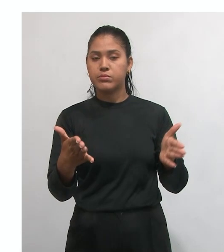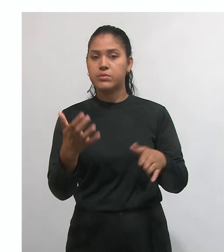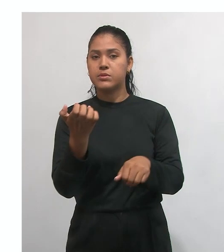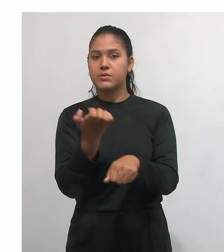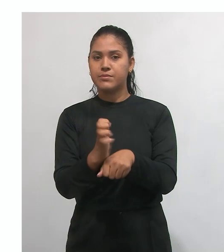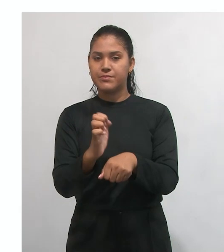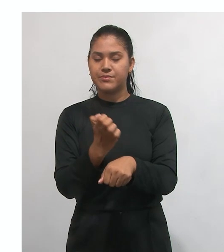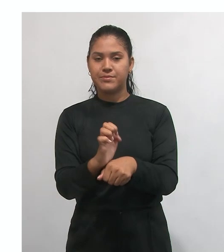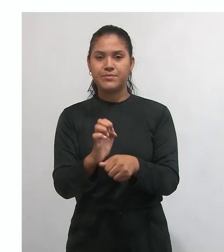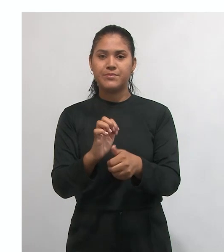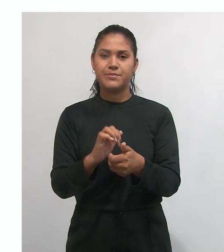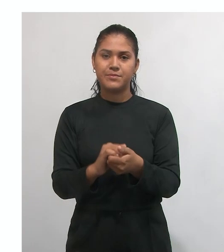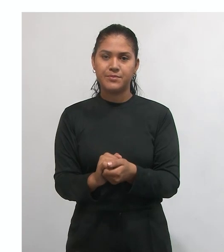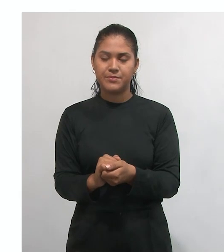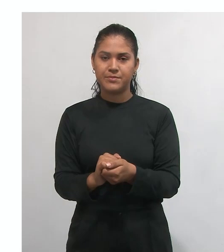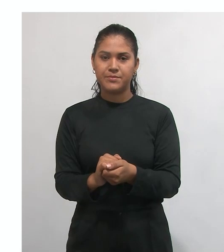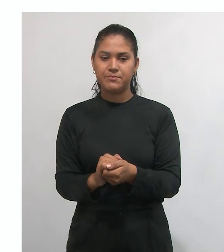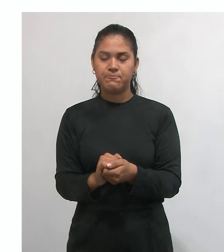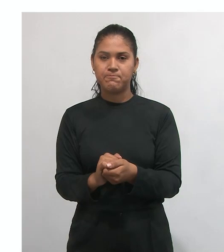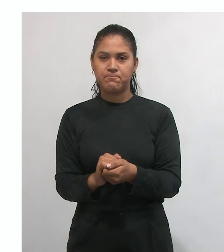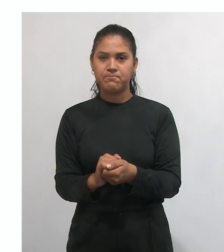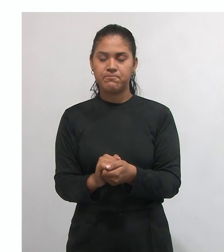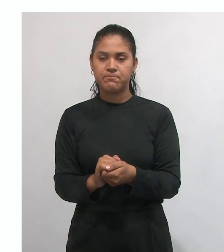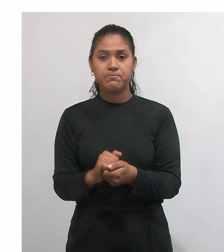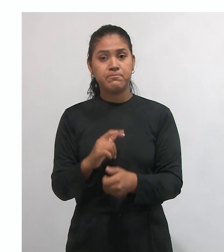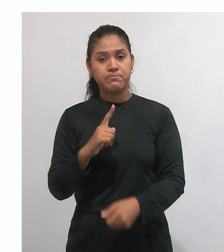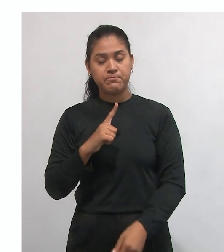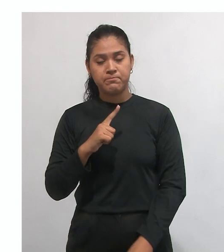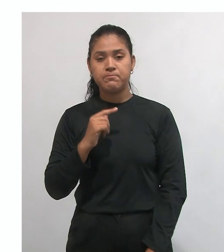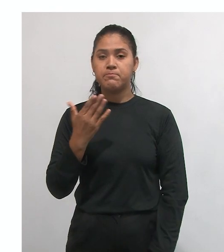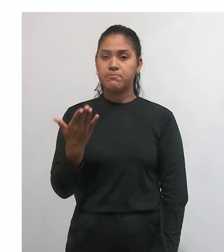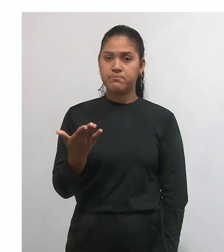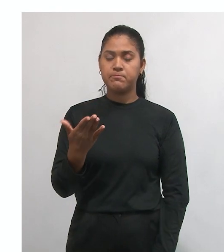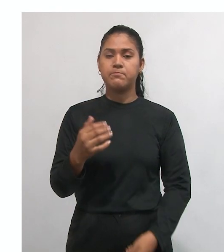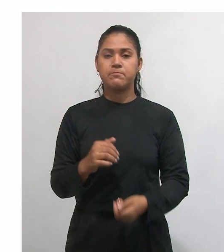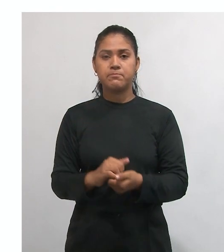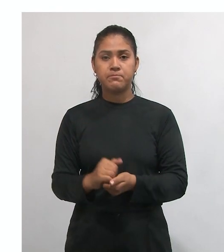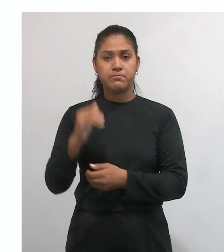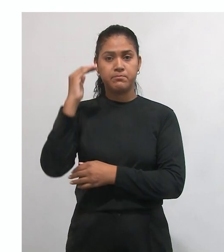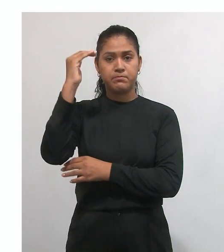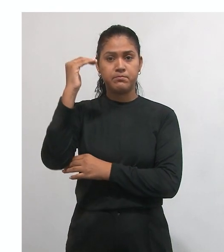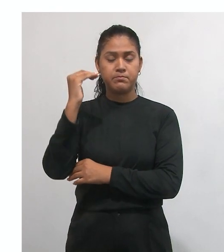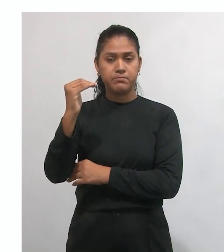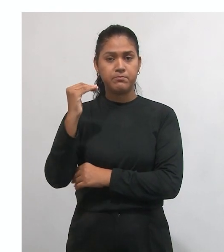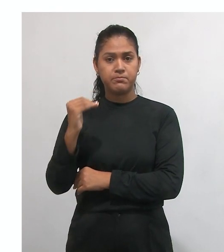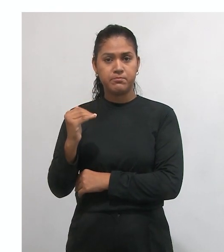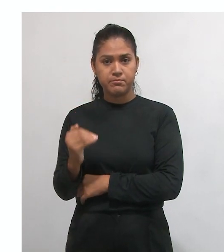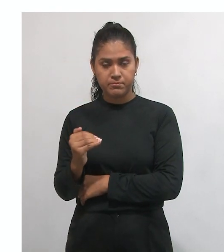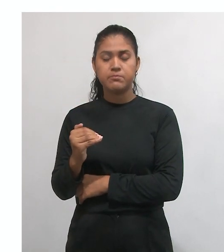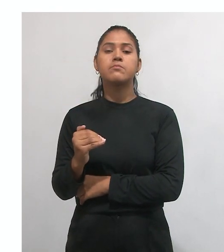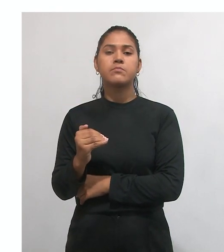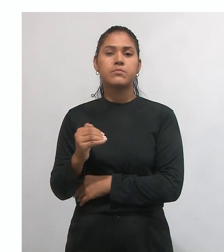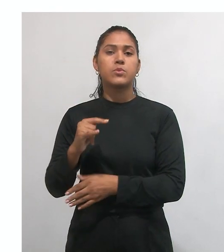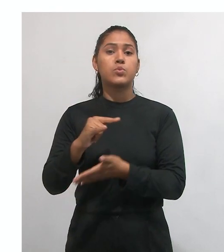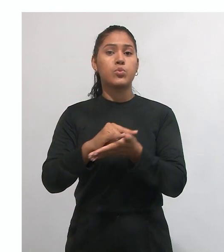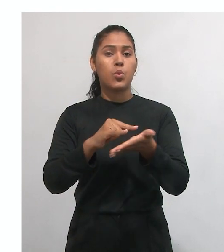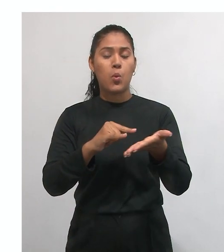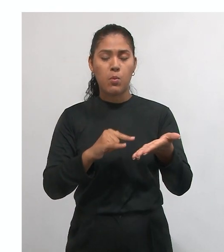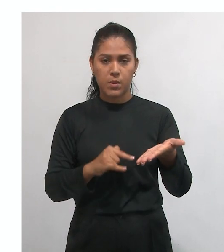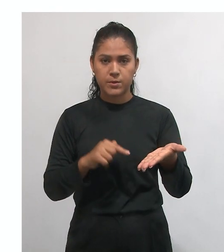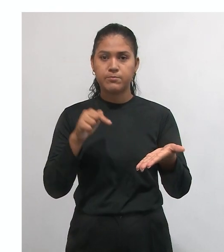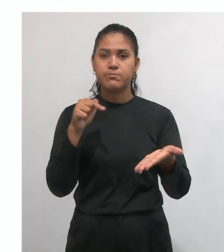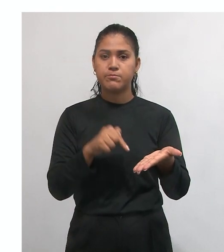iniciar essa etapa de estágio. Então, nós temos aqui o nosso processo avaliativo. Então,